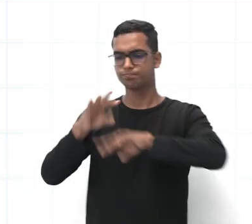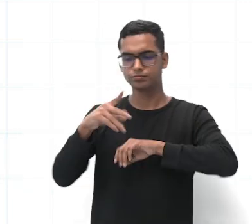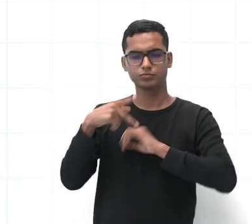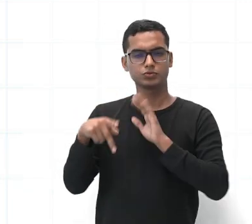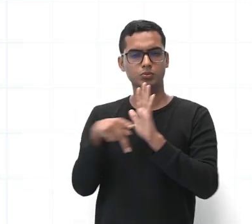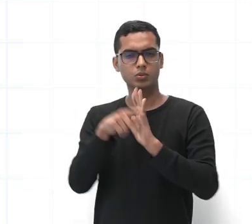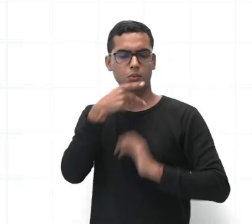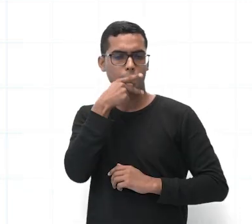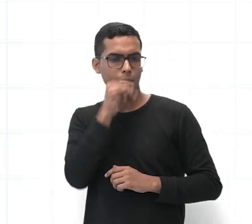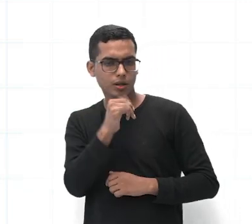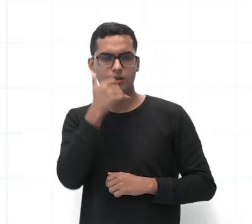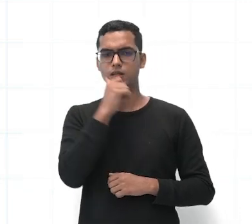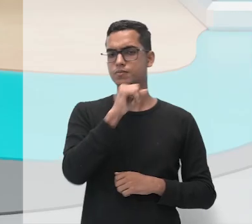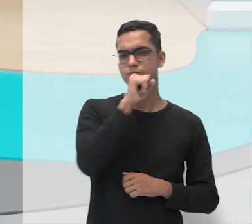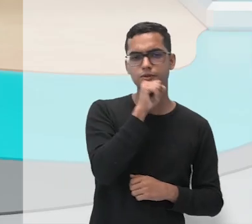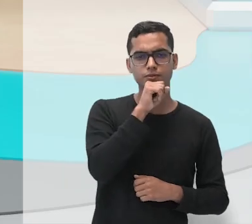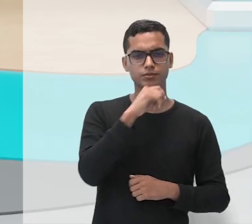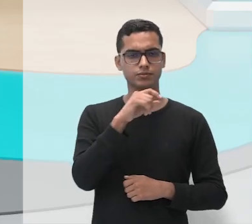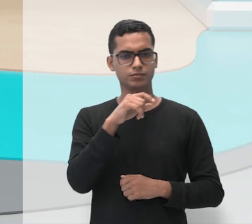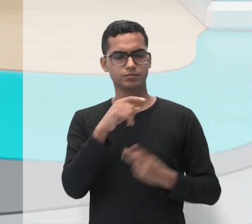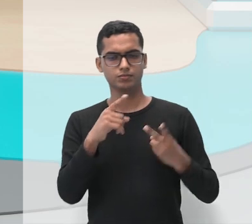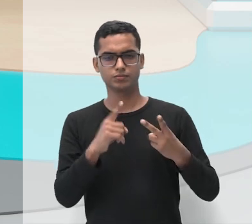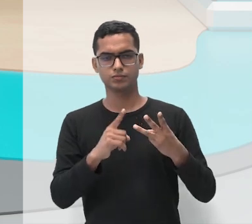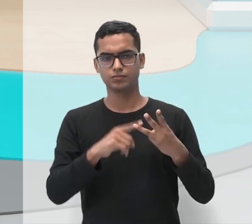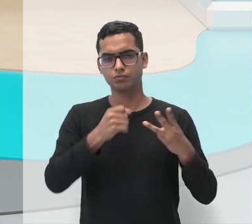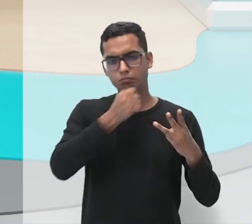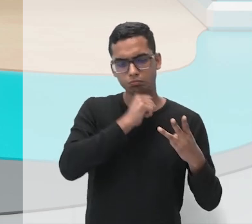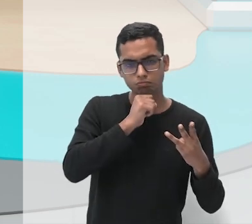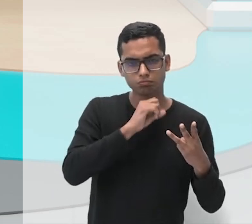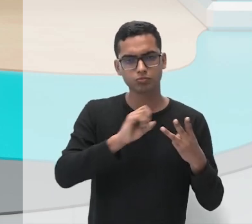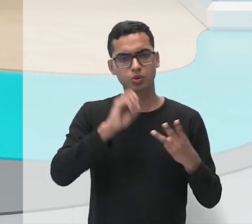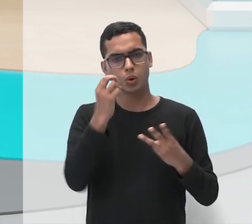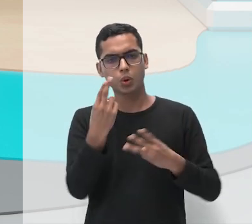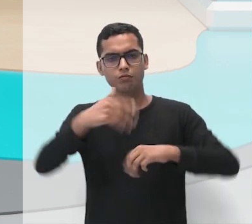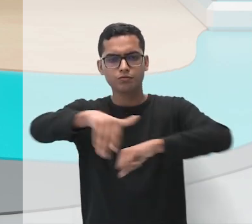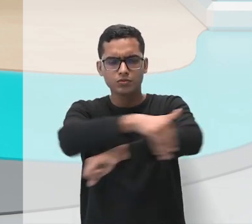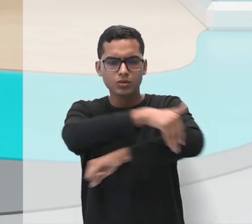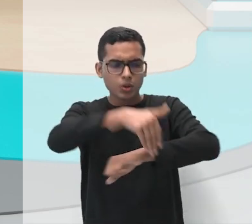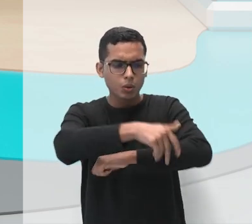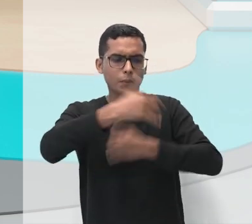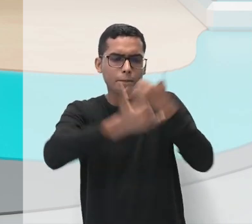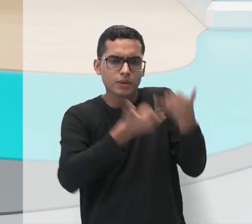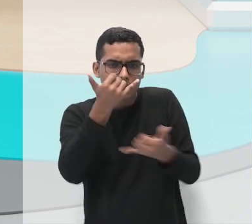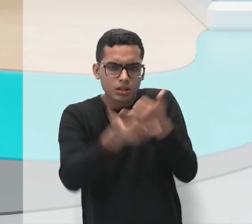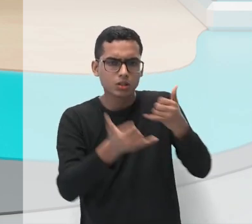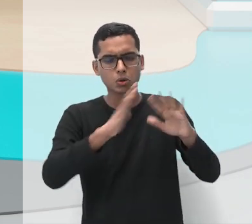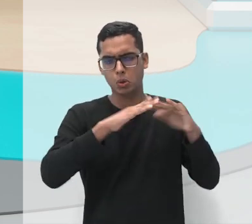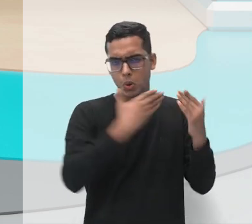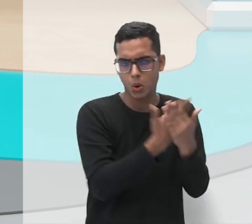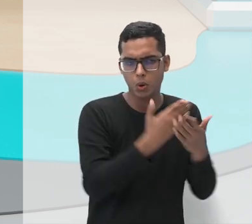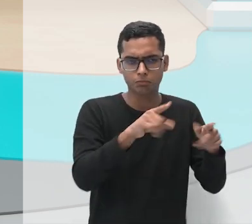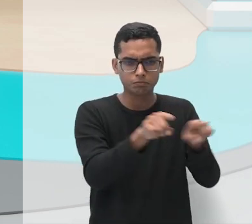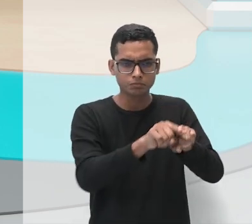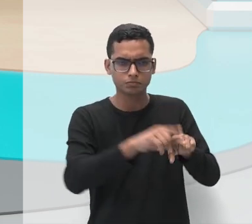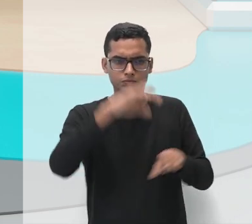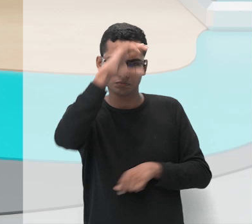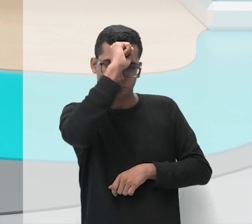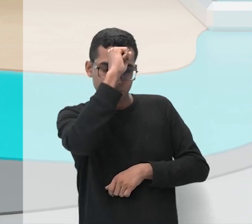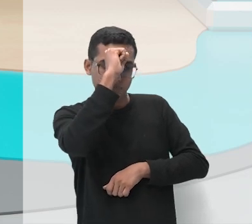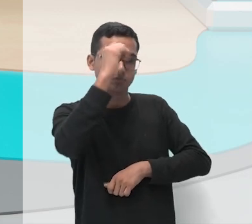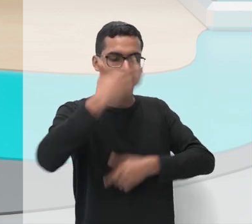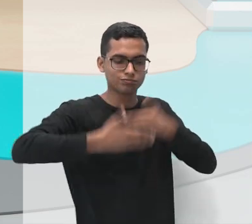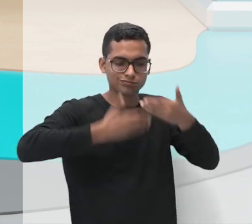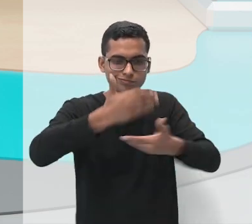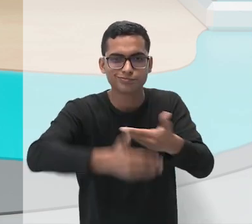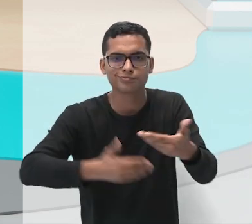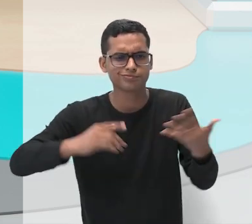meu pai, ou pela minha mãe, ou pelos meus avós, ou eu fui brincando ali com os coleguinhas da escola e fui aprendendo. Então,